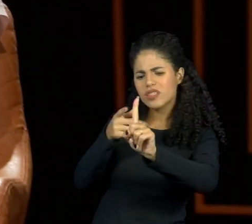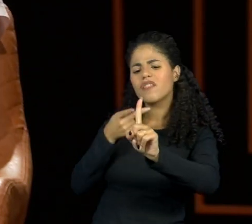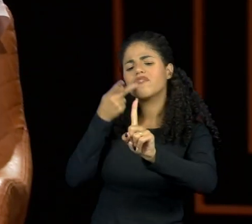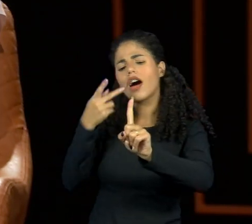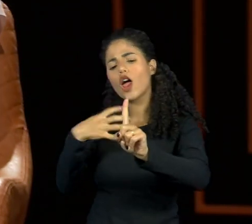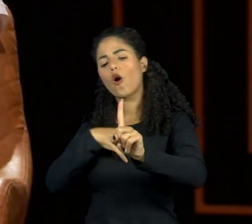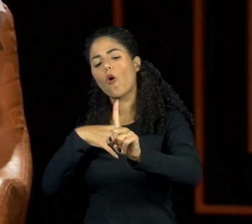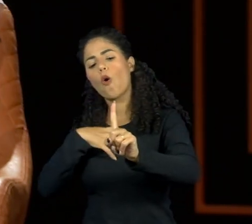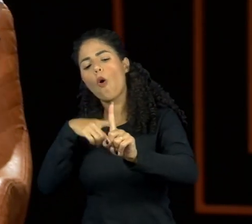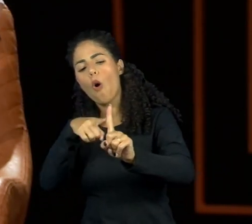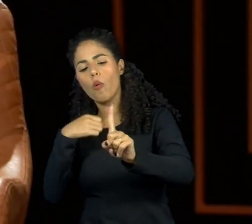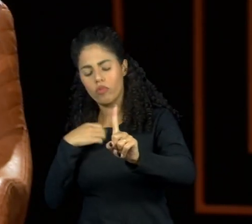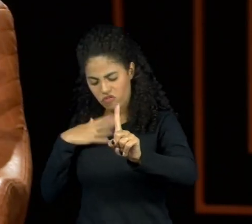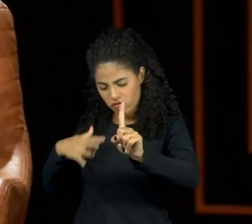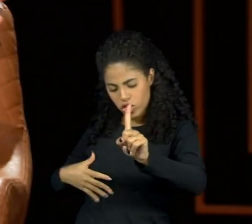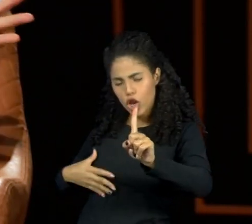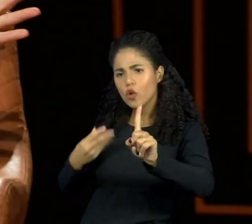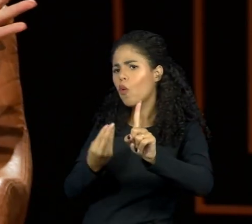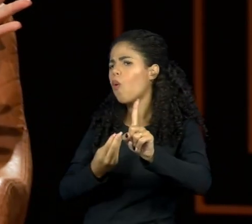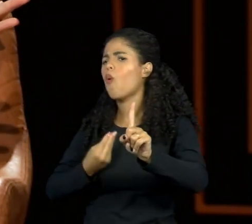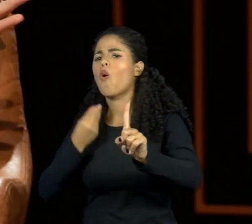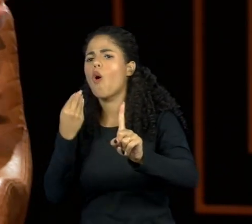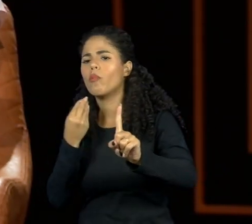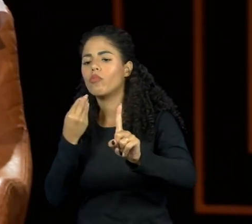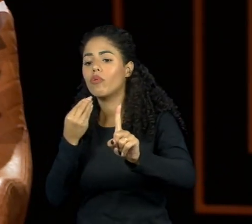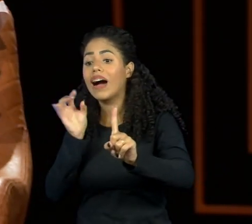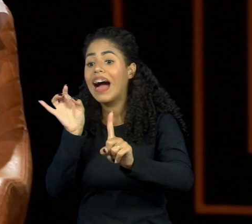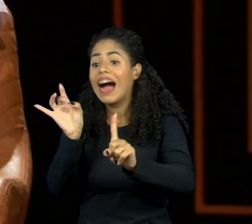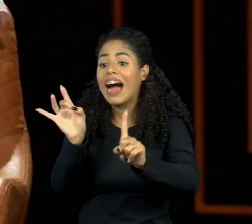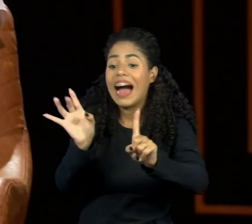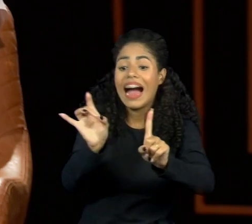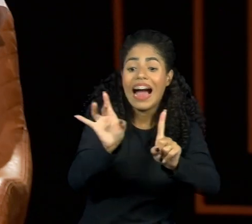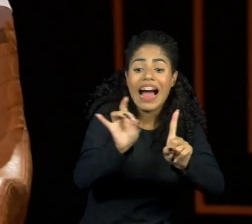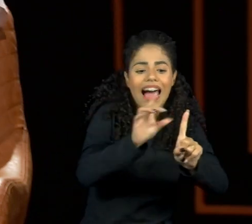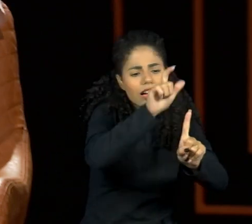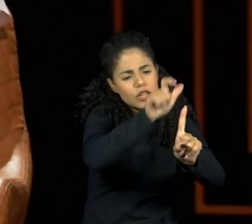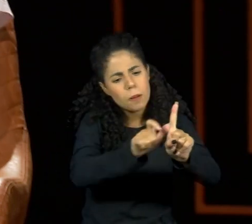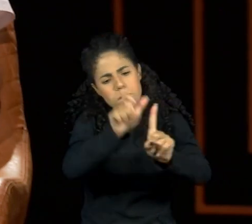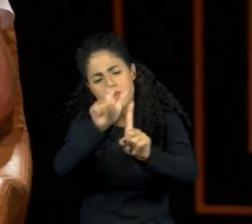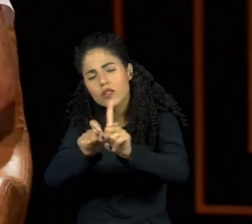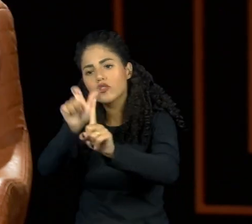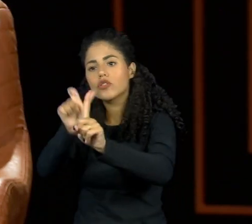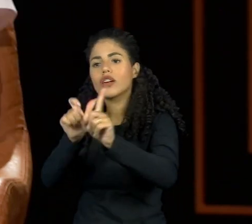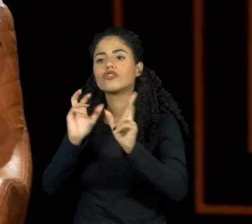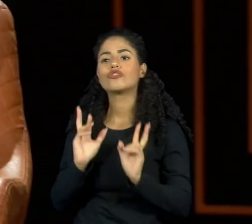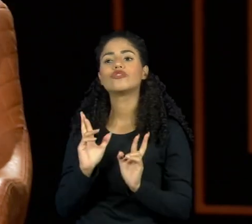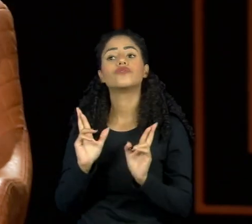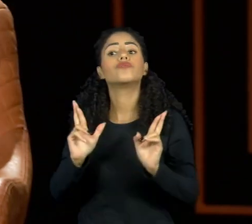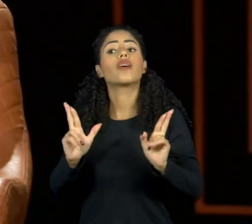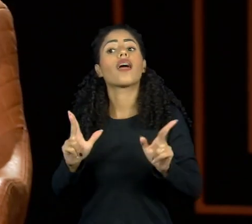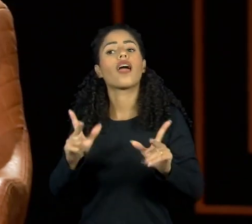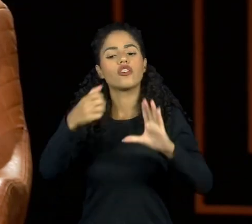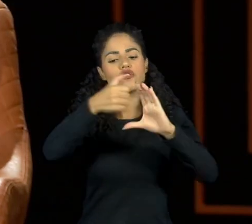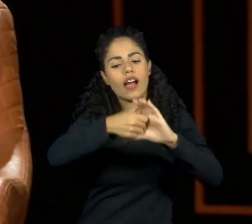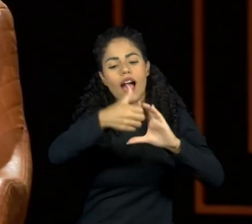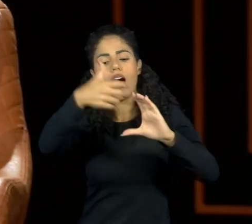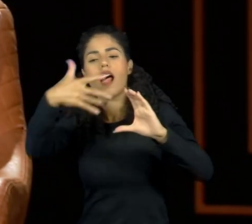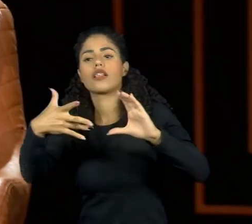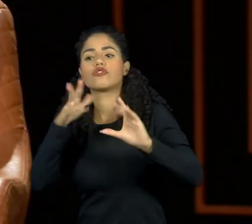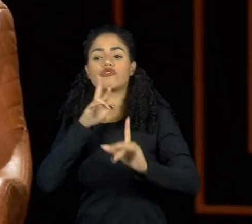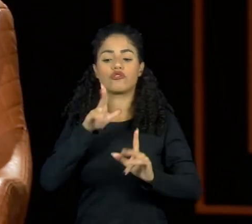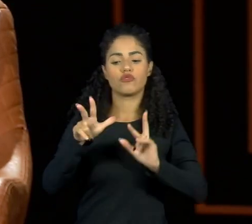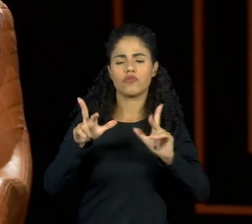que ela cheira, cada personagem meu tem o seu personagem, o seu perfume. Se eu não entender esse universo físico